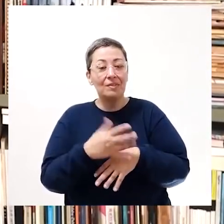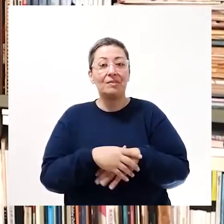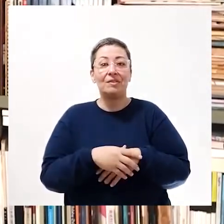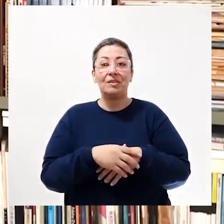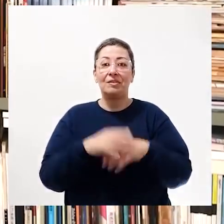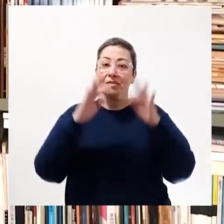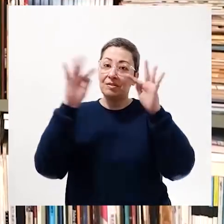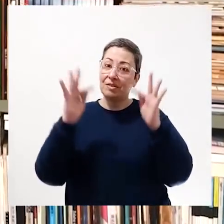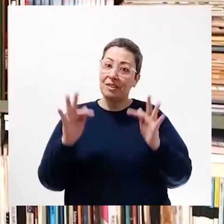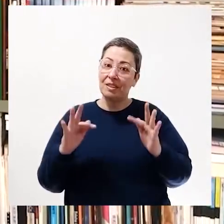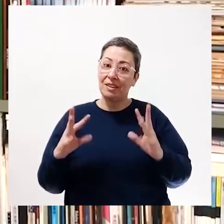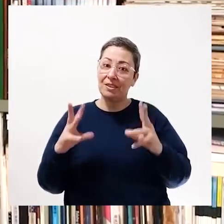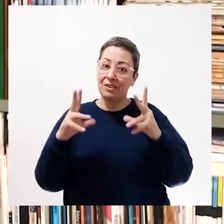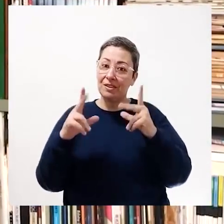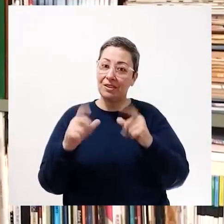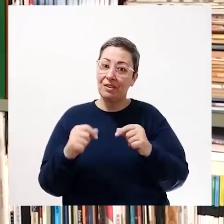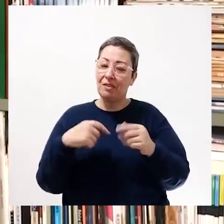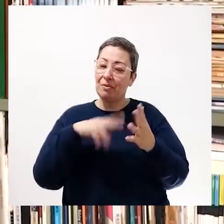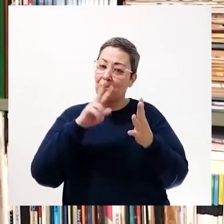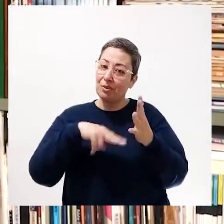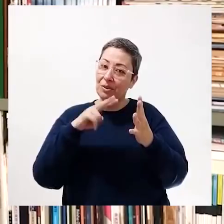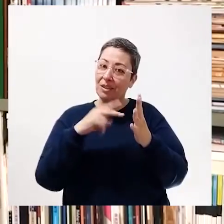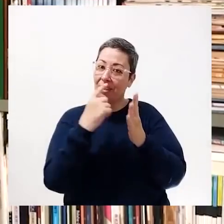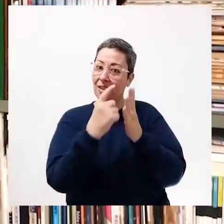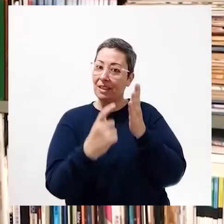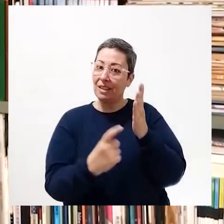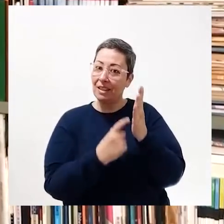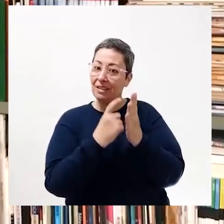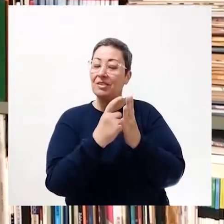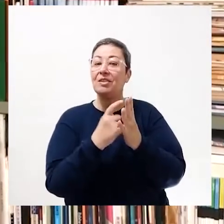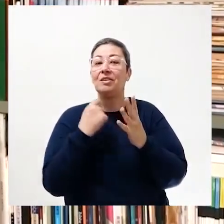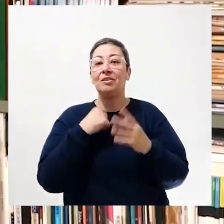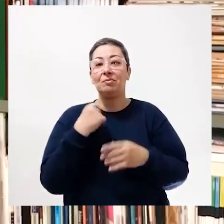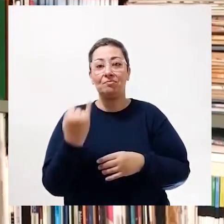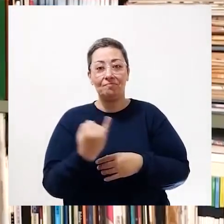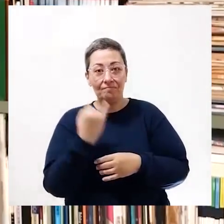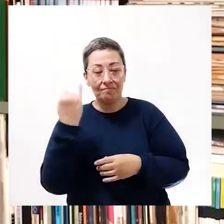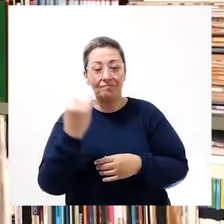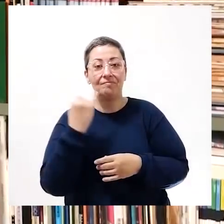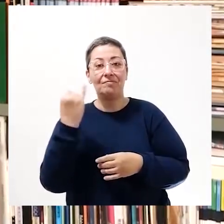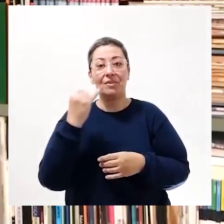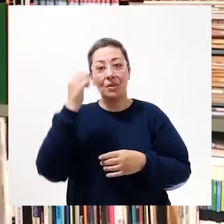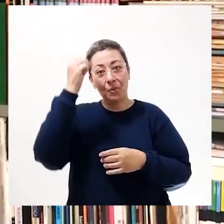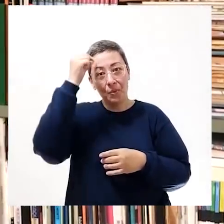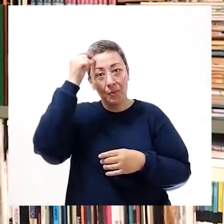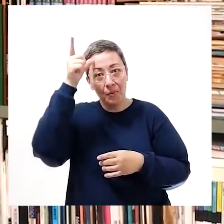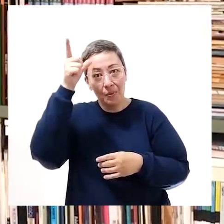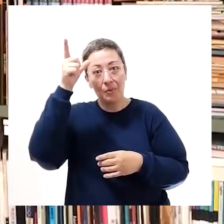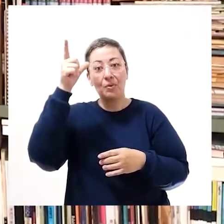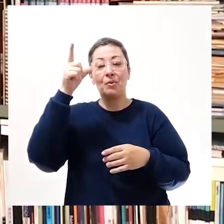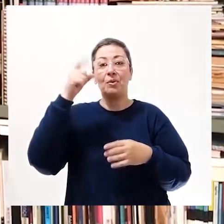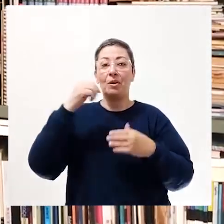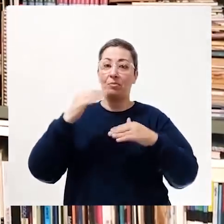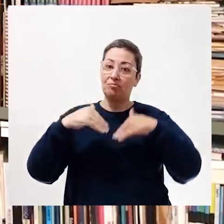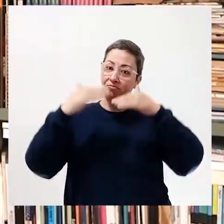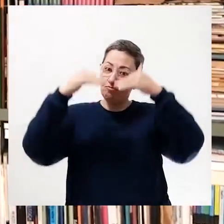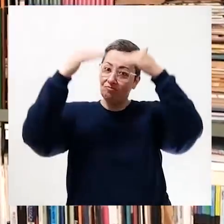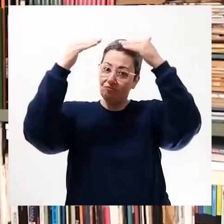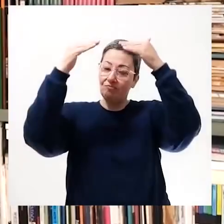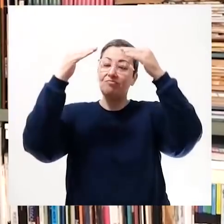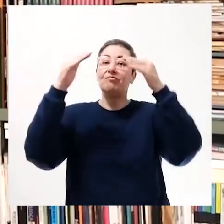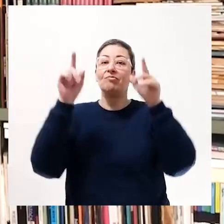bom? Felicidades para todos e vamos ler gibi, vamos ler quadrinhos, que é muito importante para a nossa cultura, para a nossa